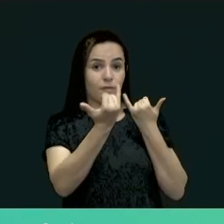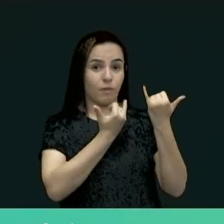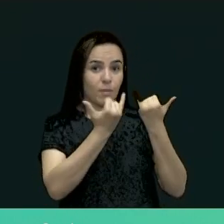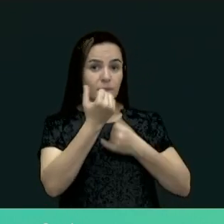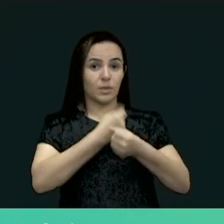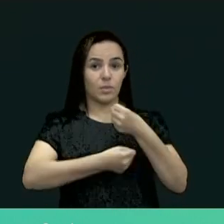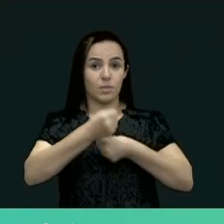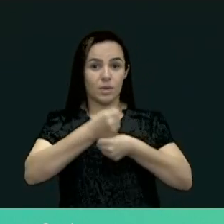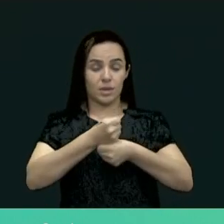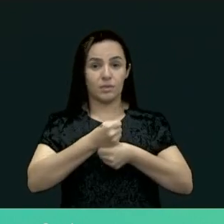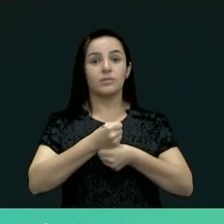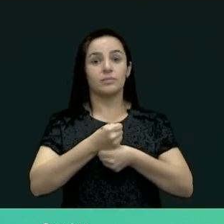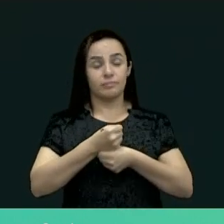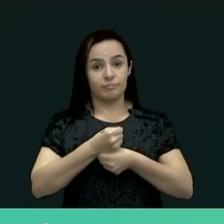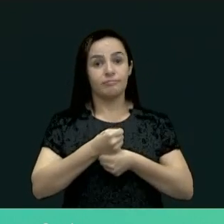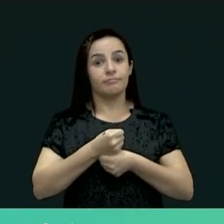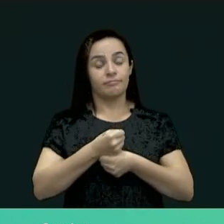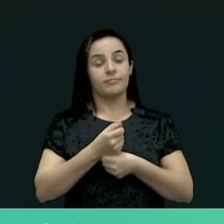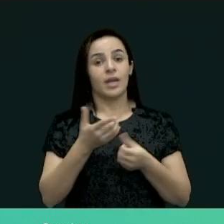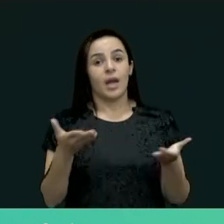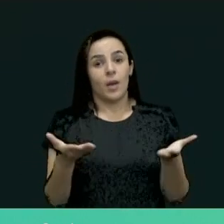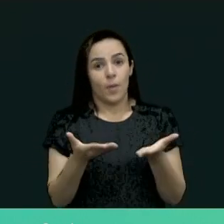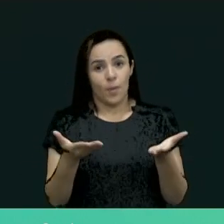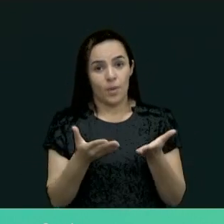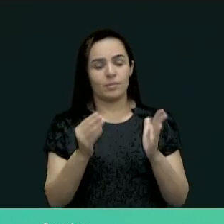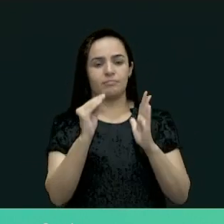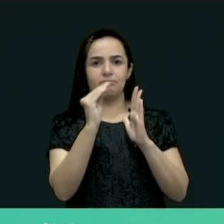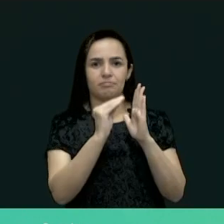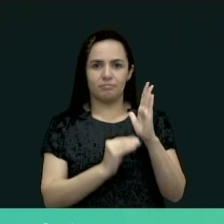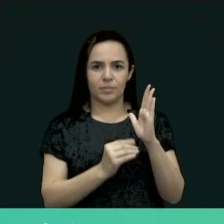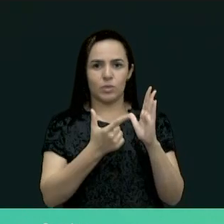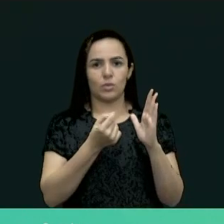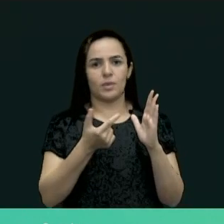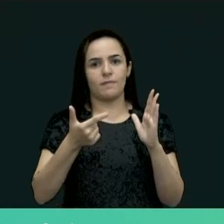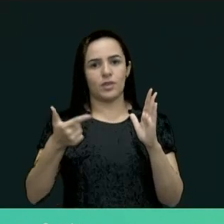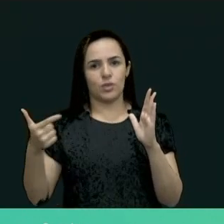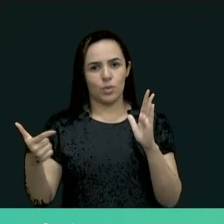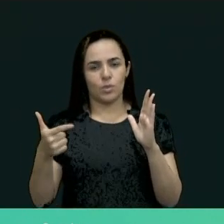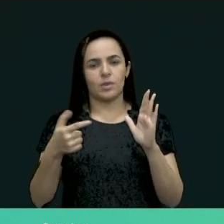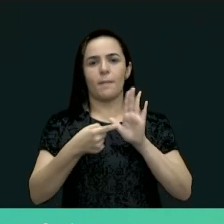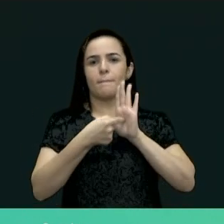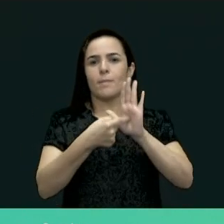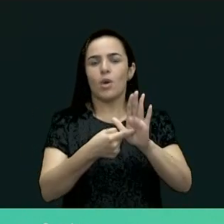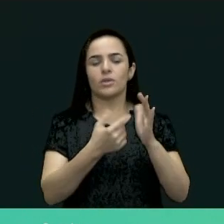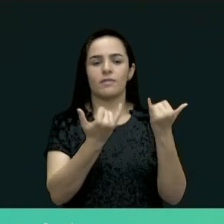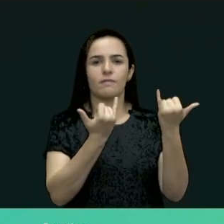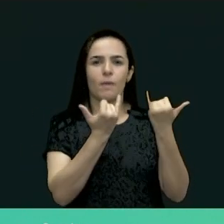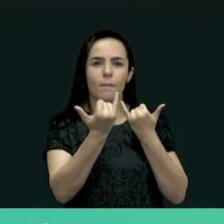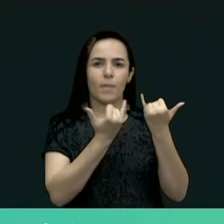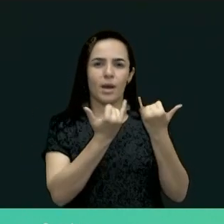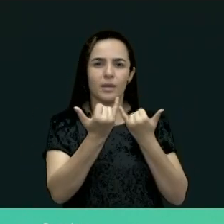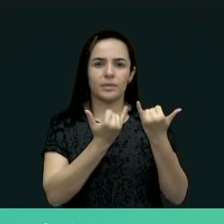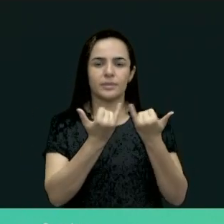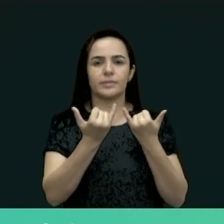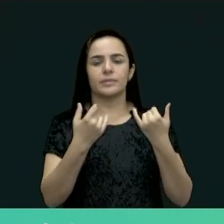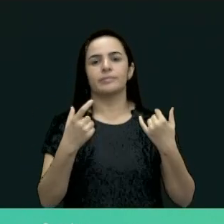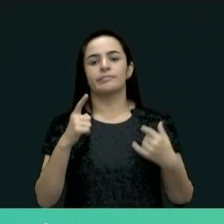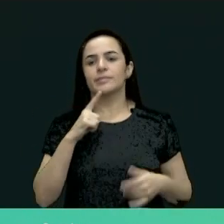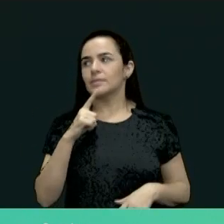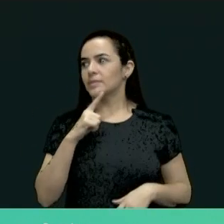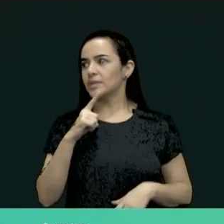ano passado e reforçados neste ano de 2022, nós temos que quadruplicar